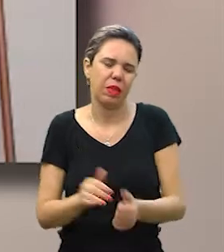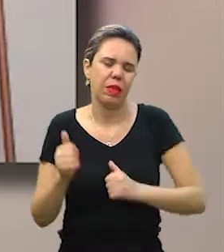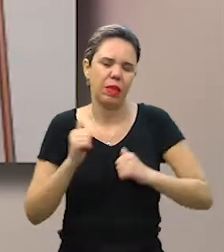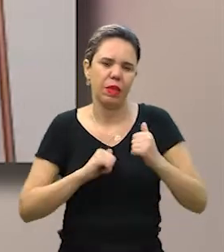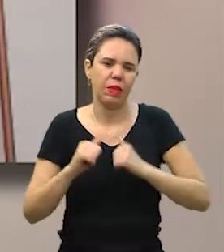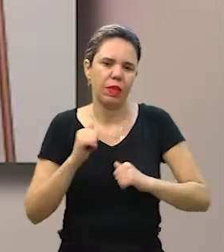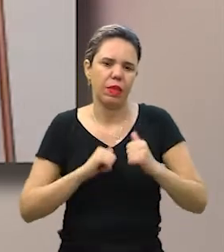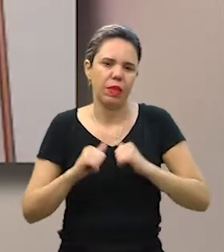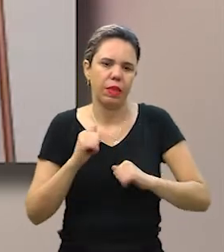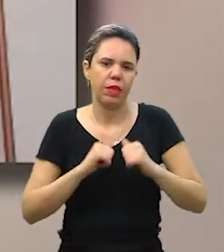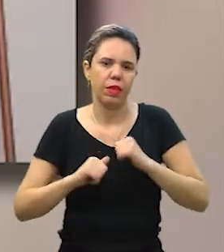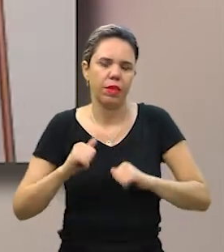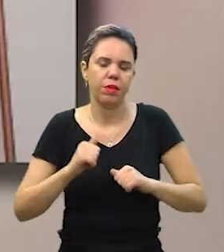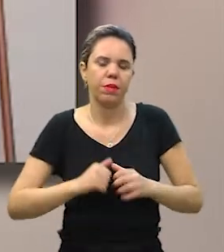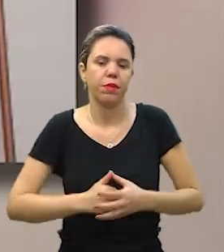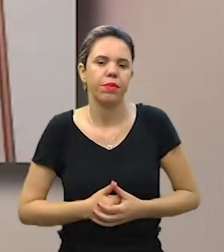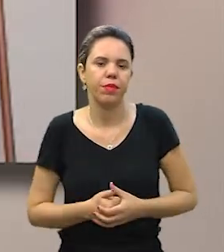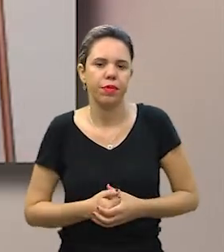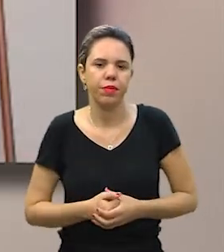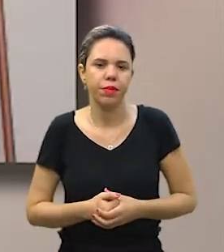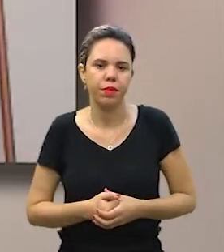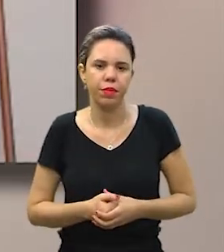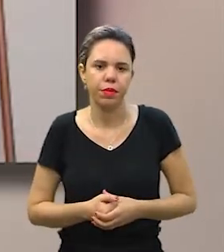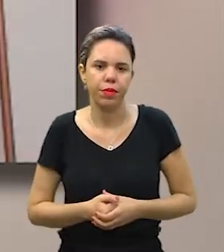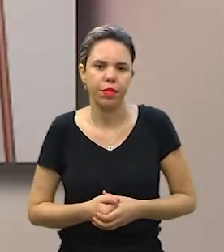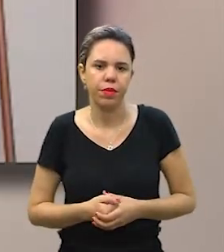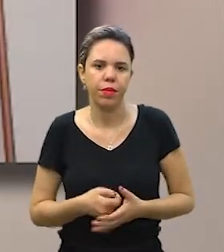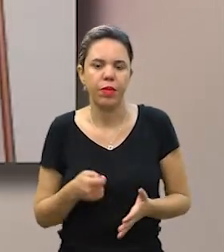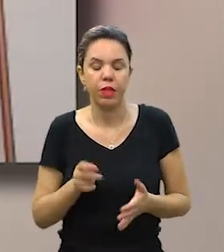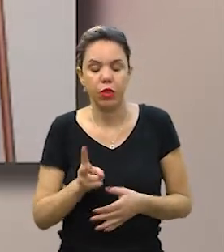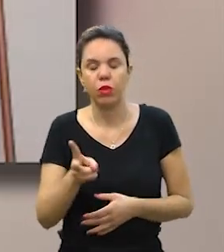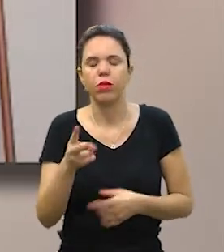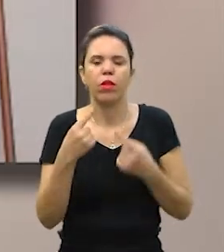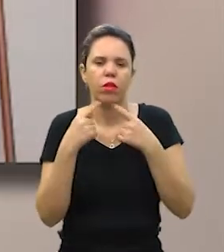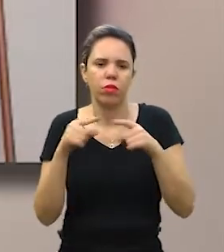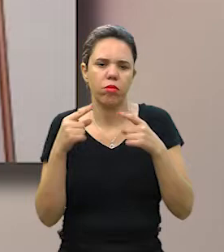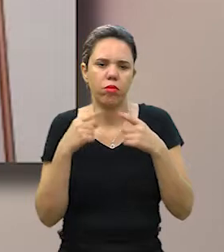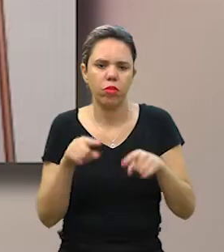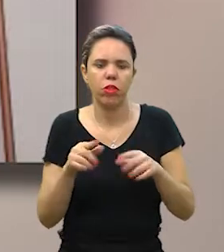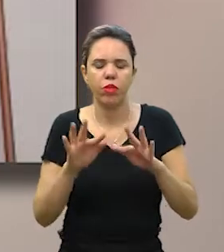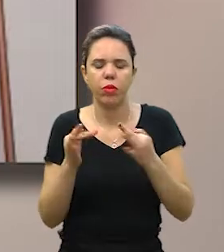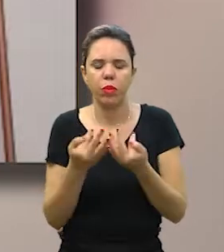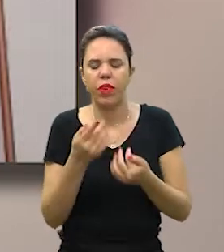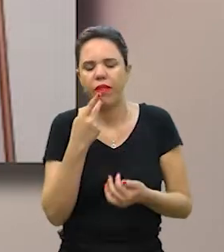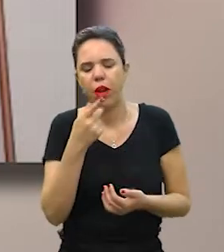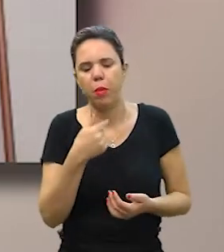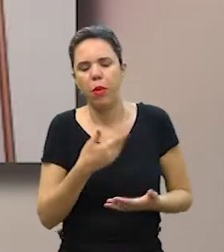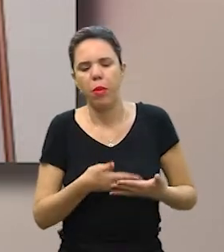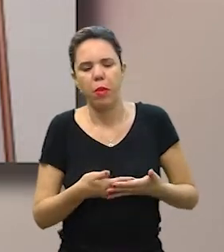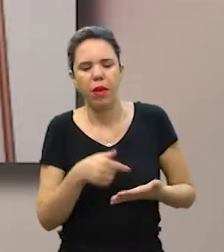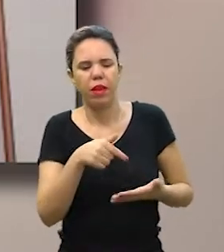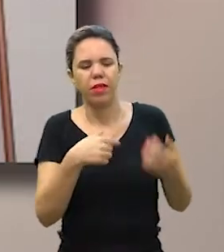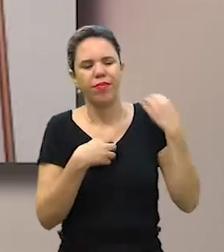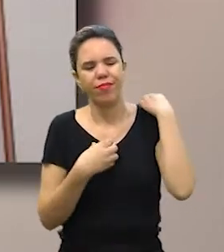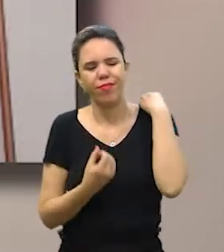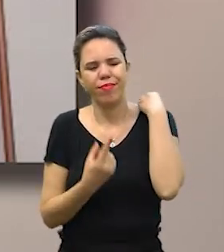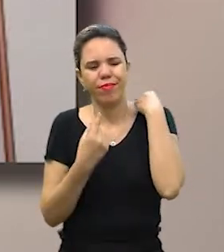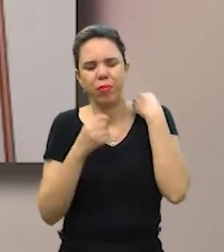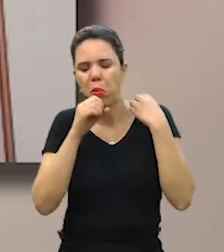também, e é muito persistente essa queixa no consultório dos pais. O meu bebê ele